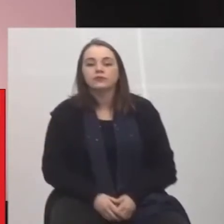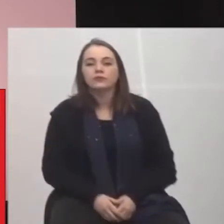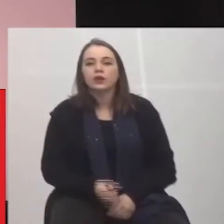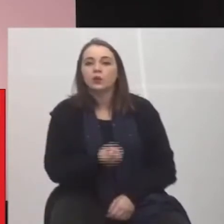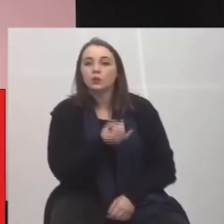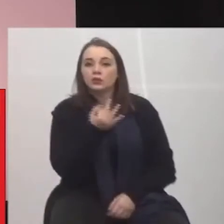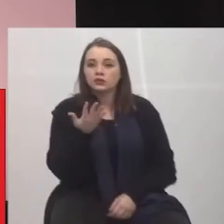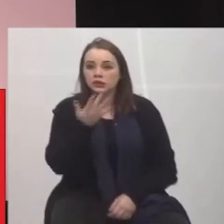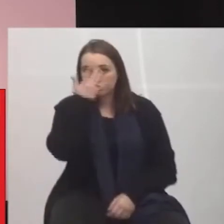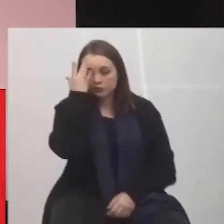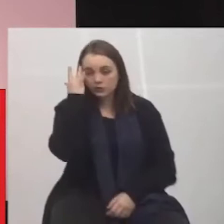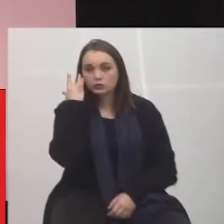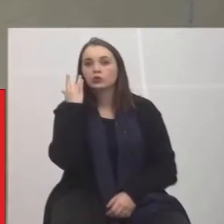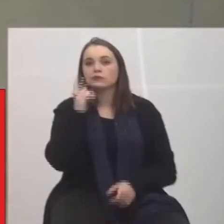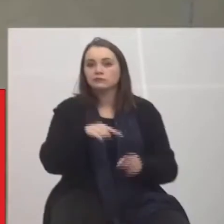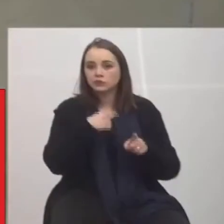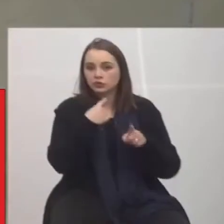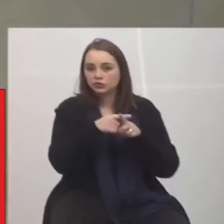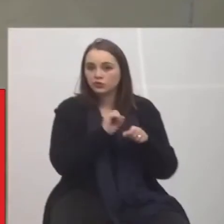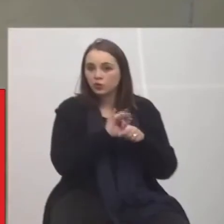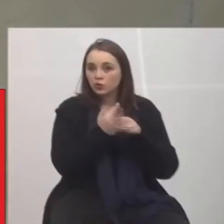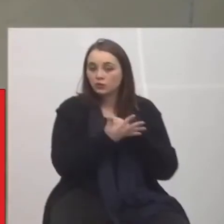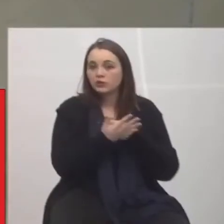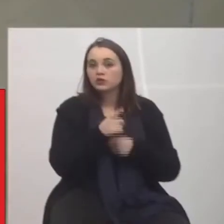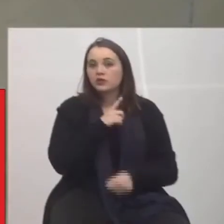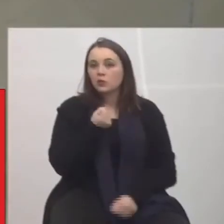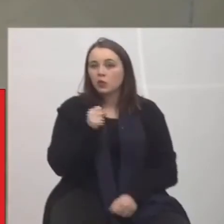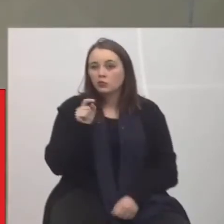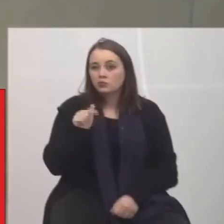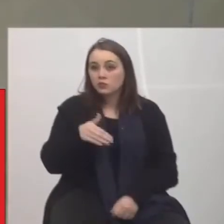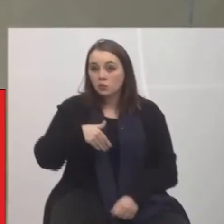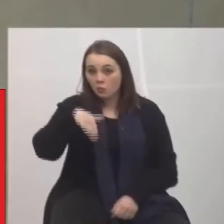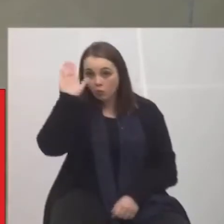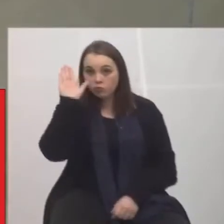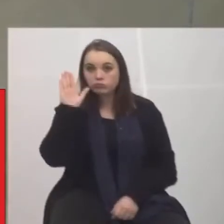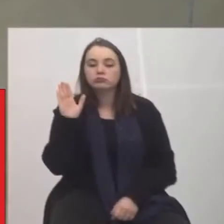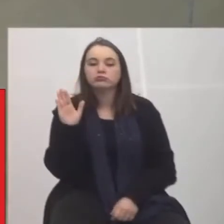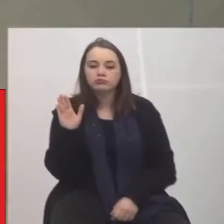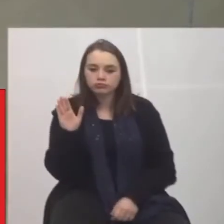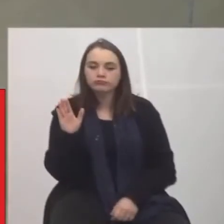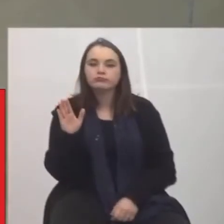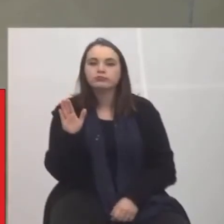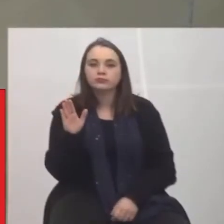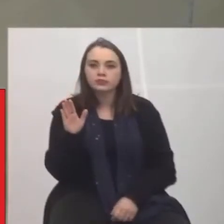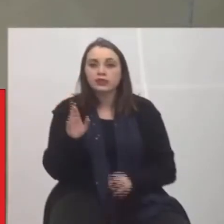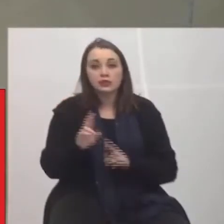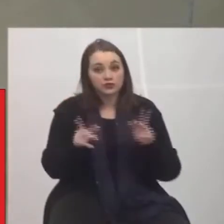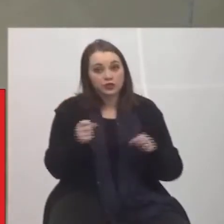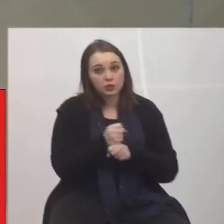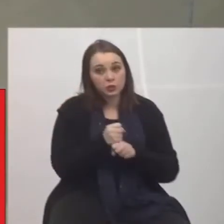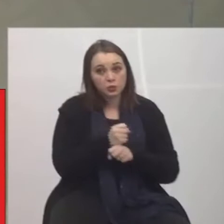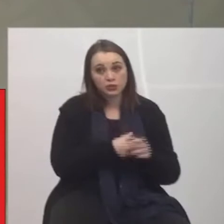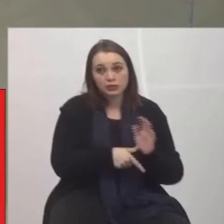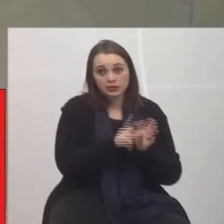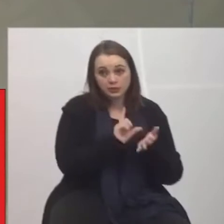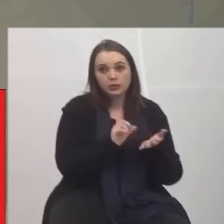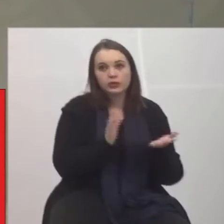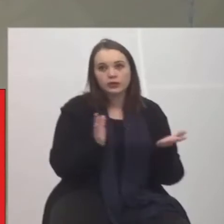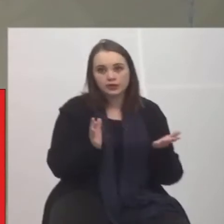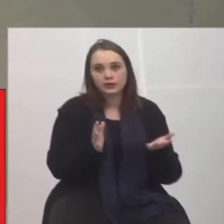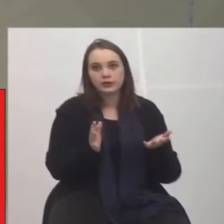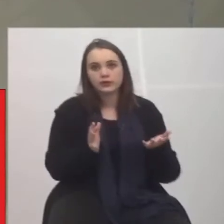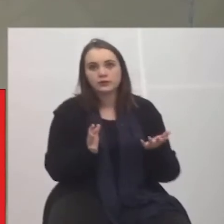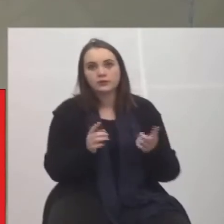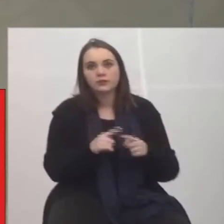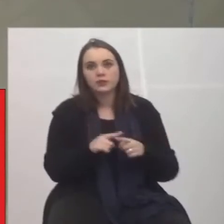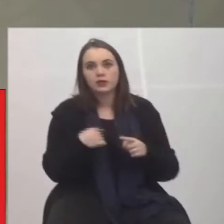de 11.169 no período, um aumento, né, com relação ao ano anterior, devido à onda que a